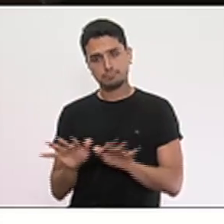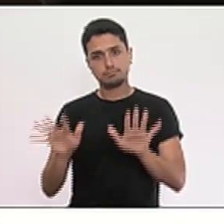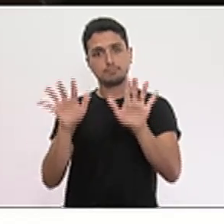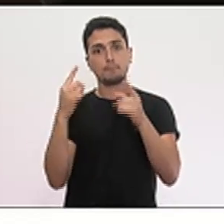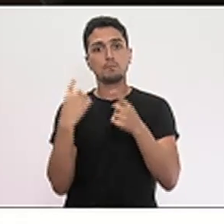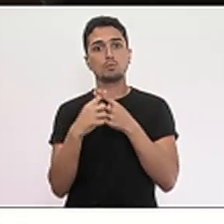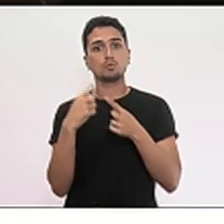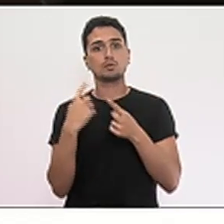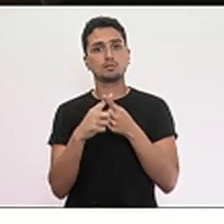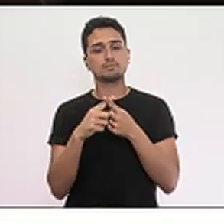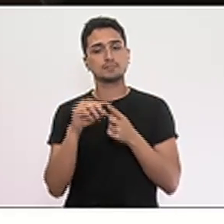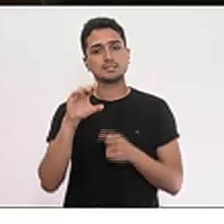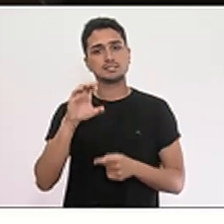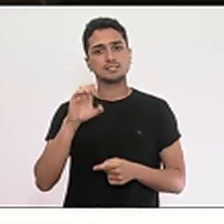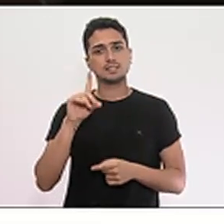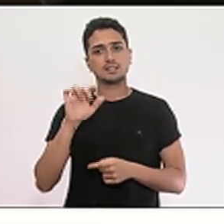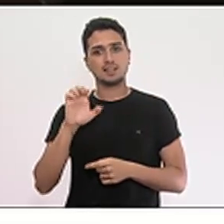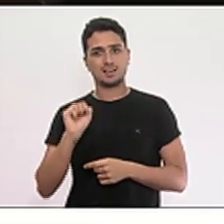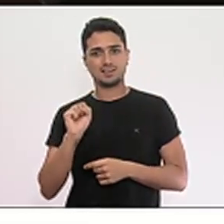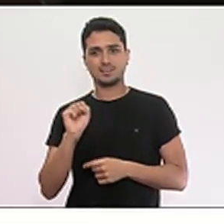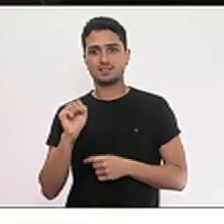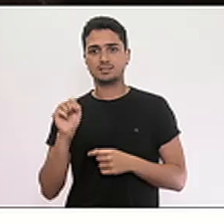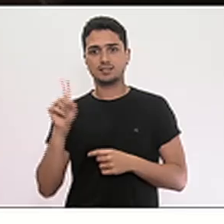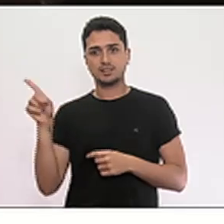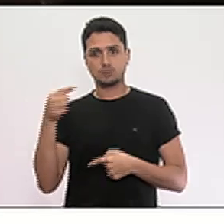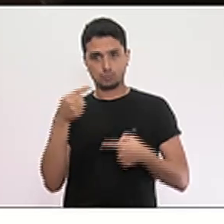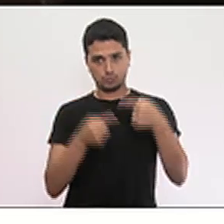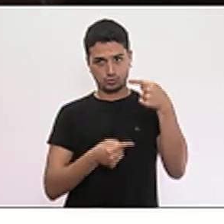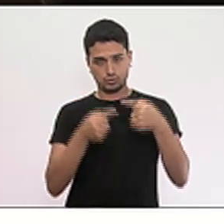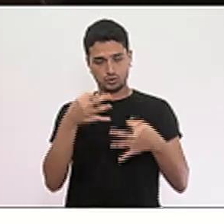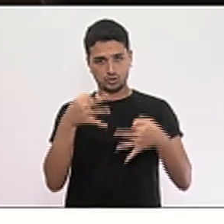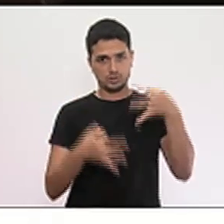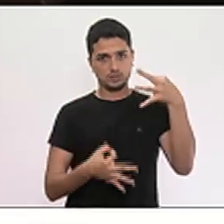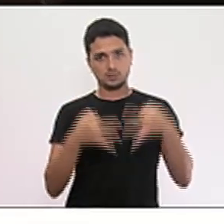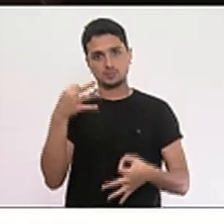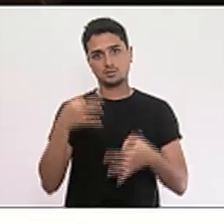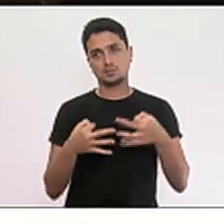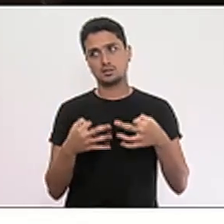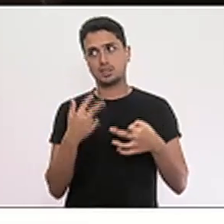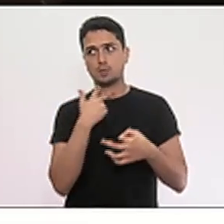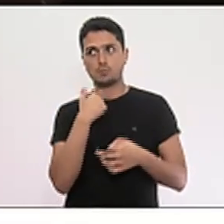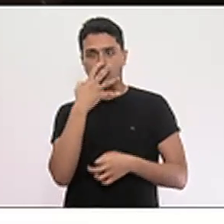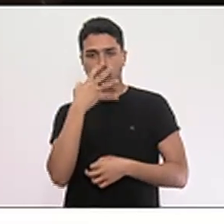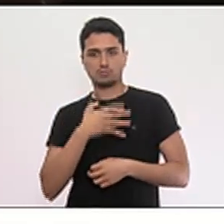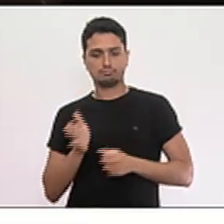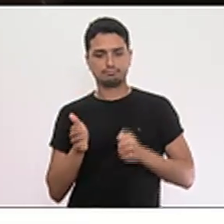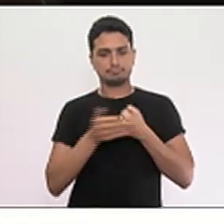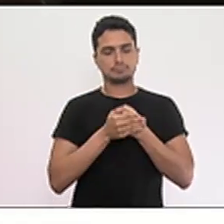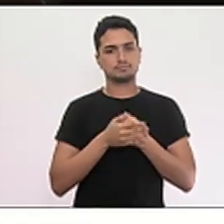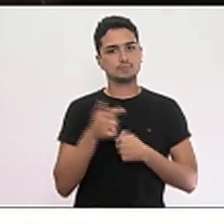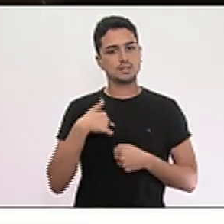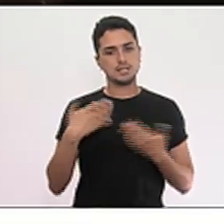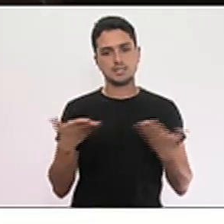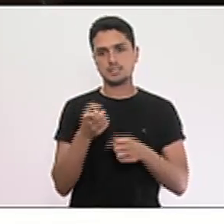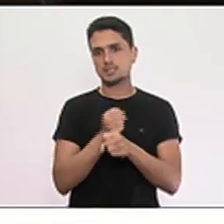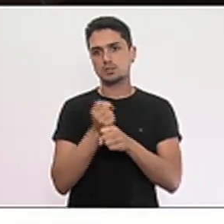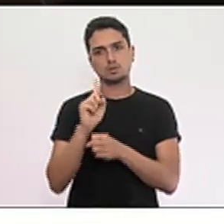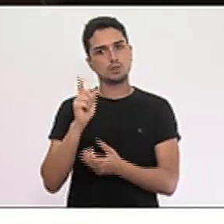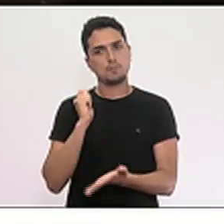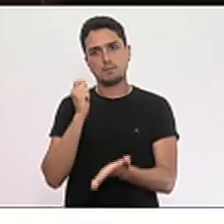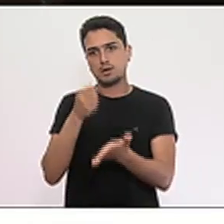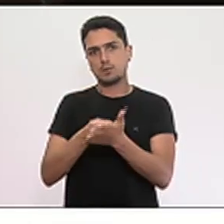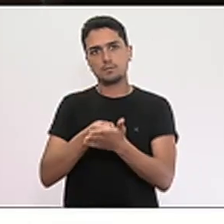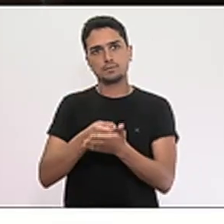a imunidade tributária no Supremo Tribunal Federal. Esse ano já não se pagou o imposto de renda,